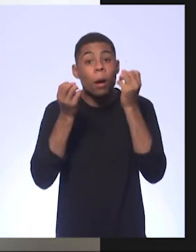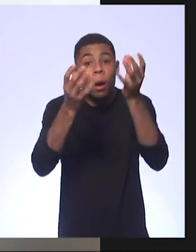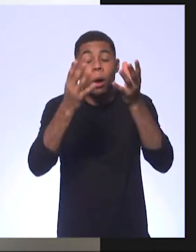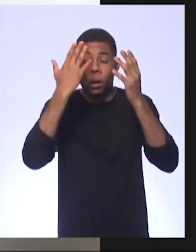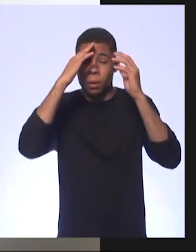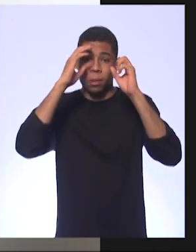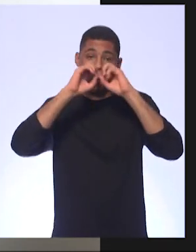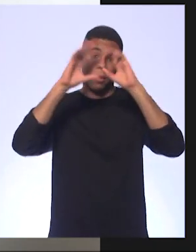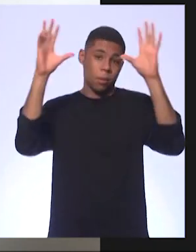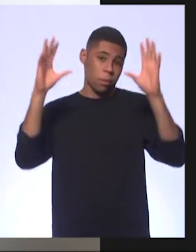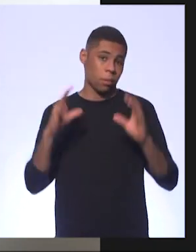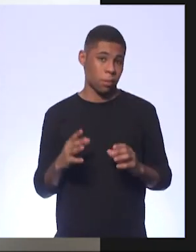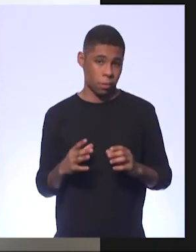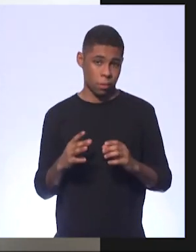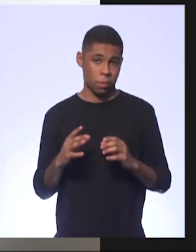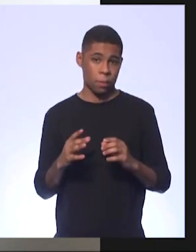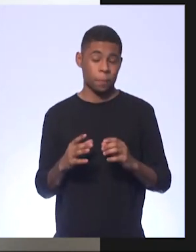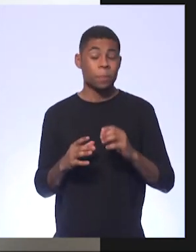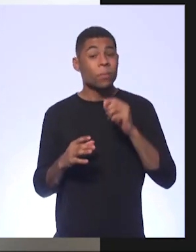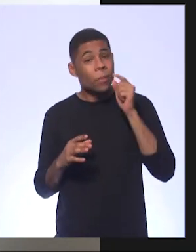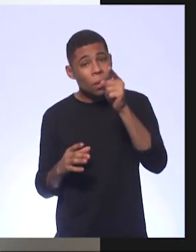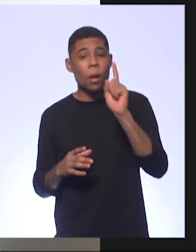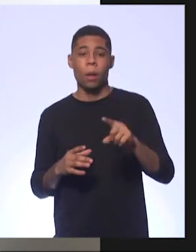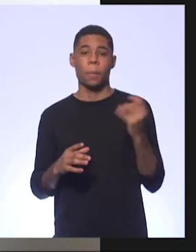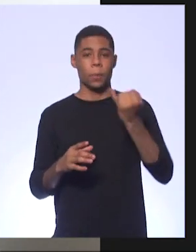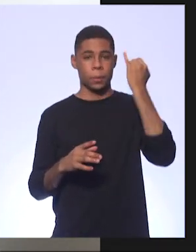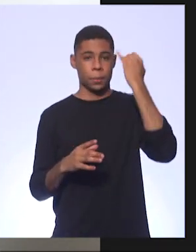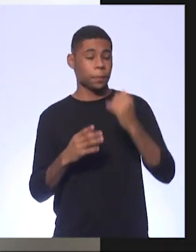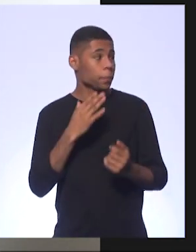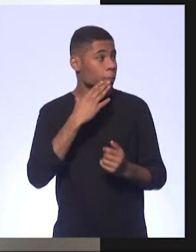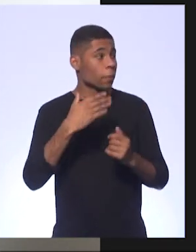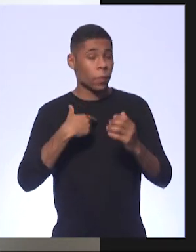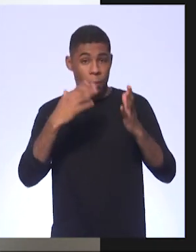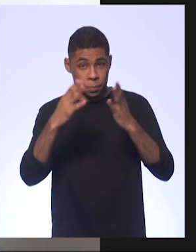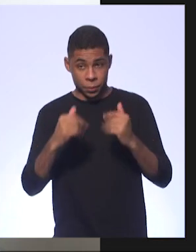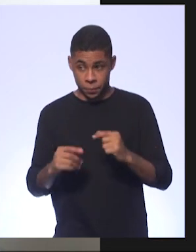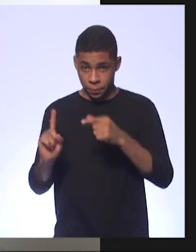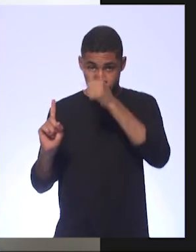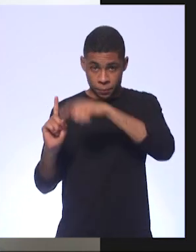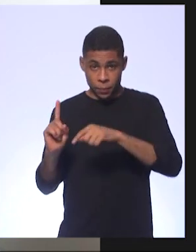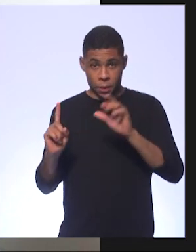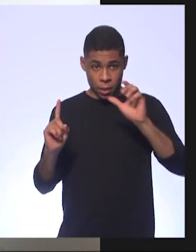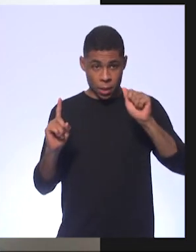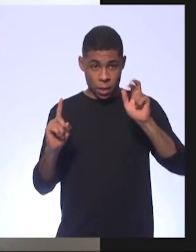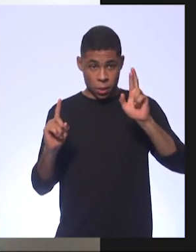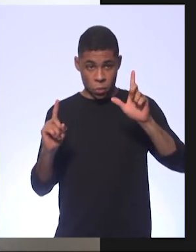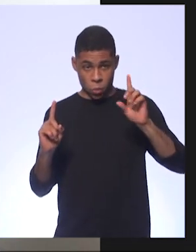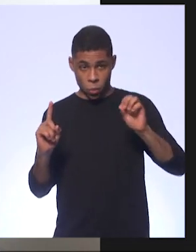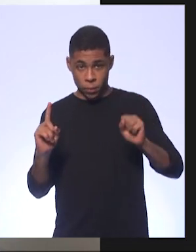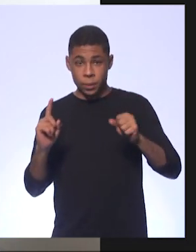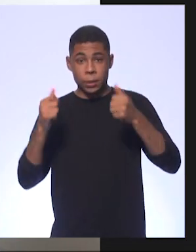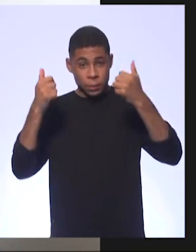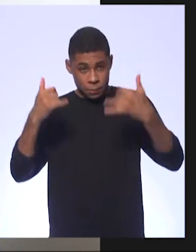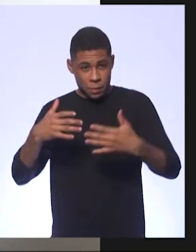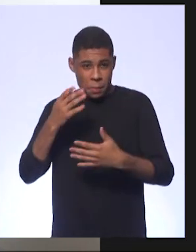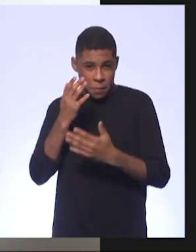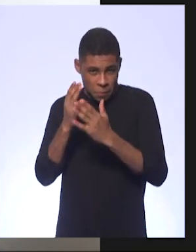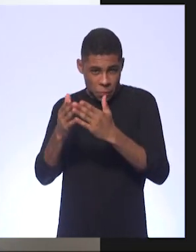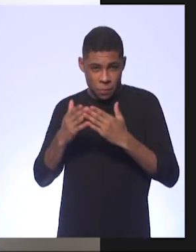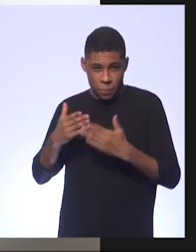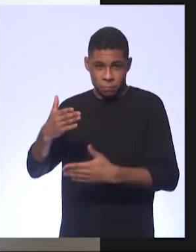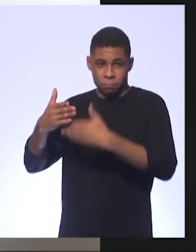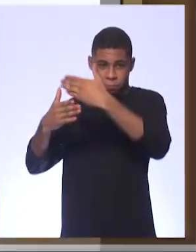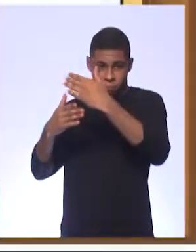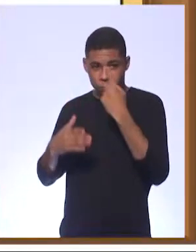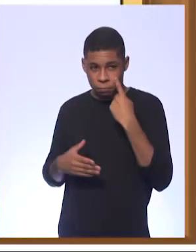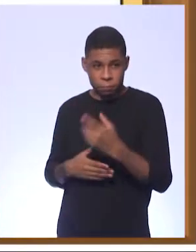todas essas coisas é extremamente importante. Eu vou pedir o Carlos para colocar o slide.